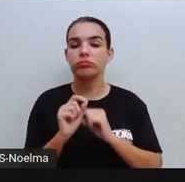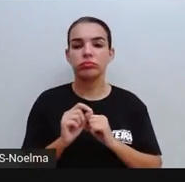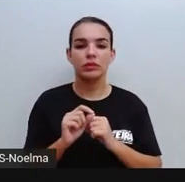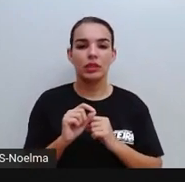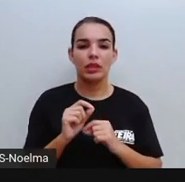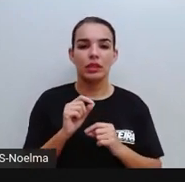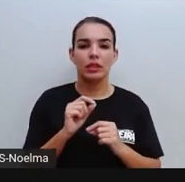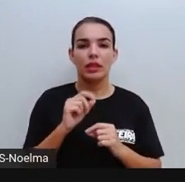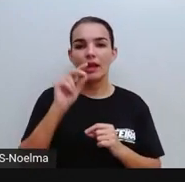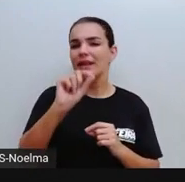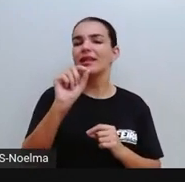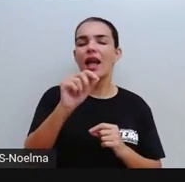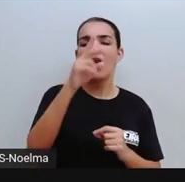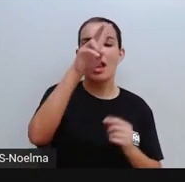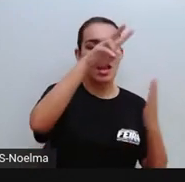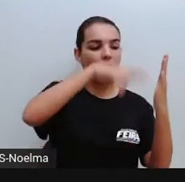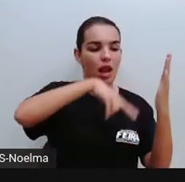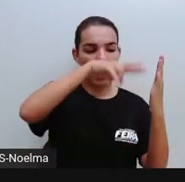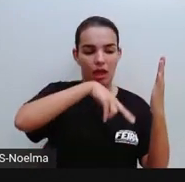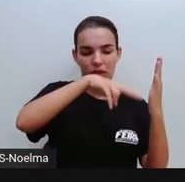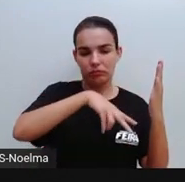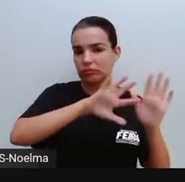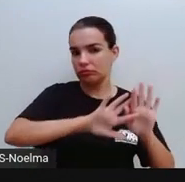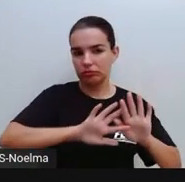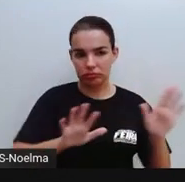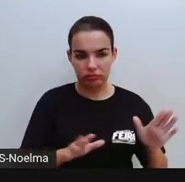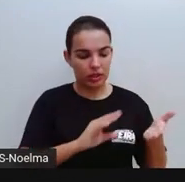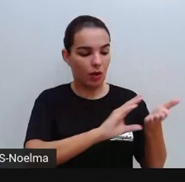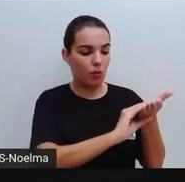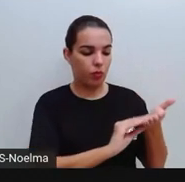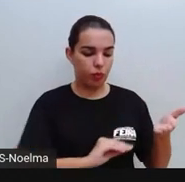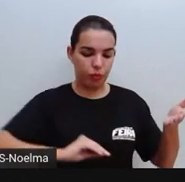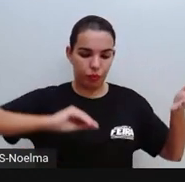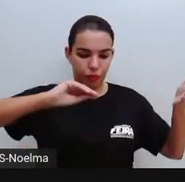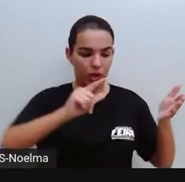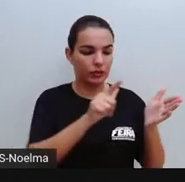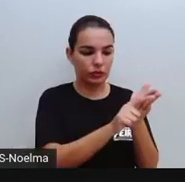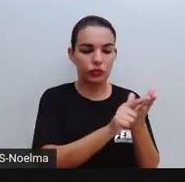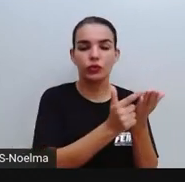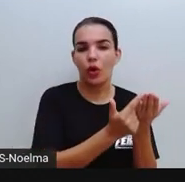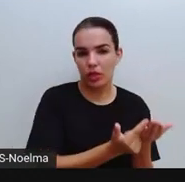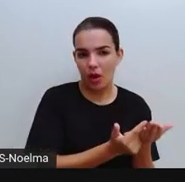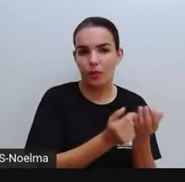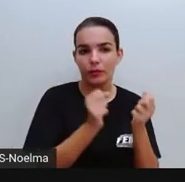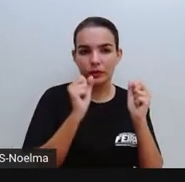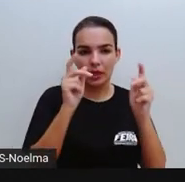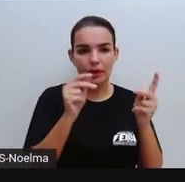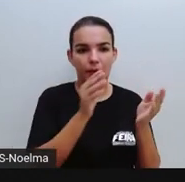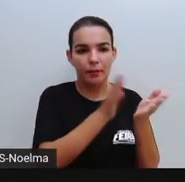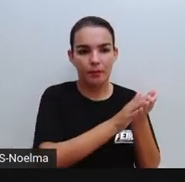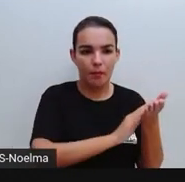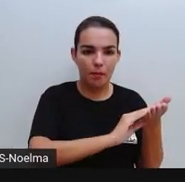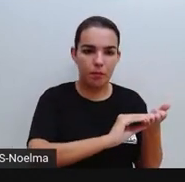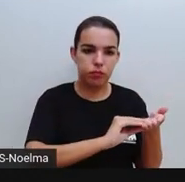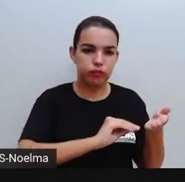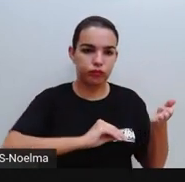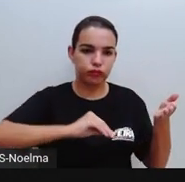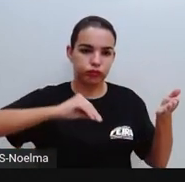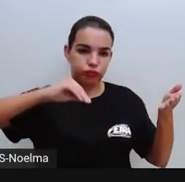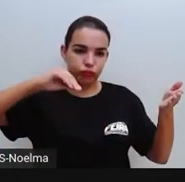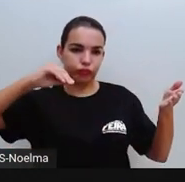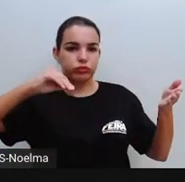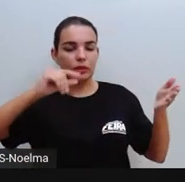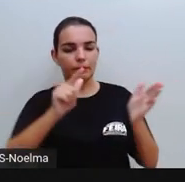os personagens aí do texto jornalístico impresso né que vem aí da Leitura o leitor é a pessoa que vai